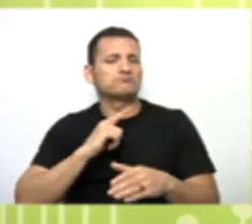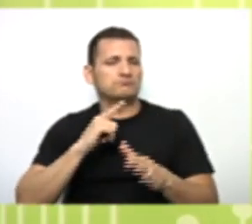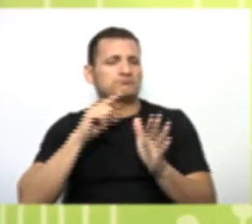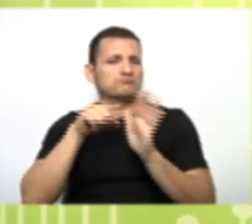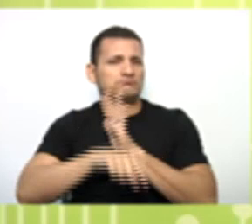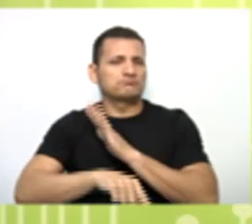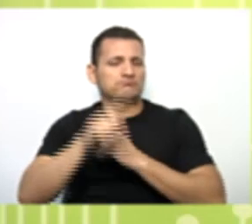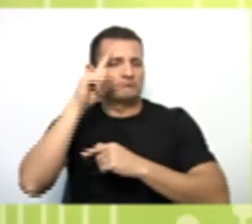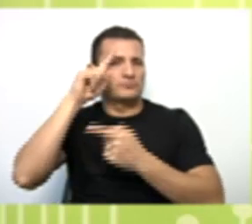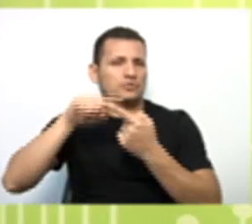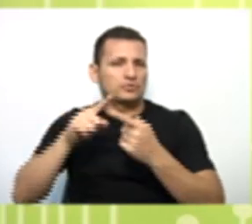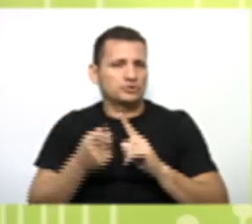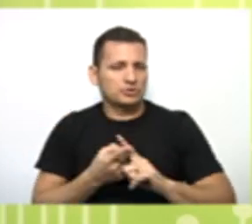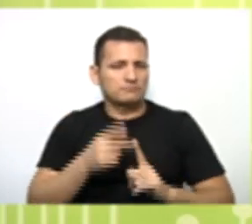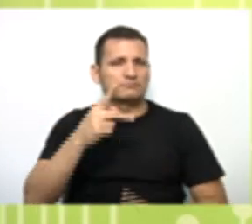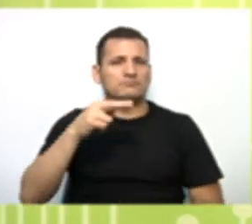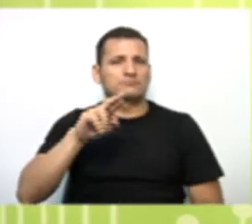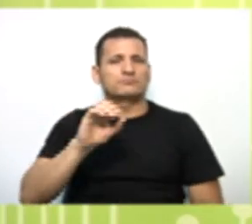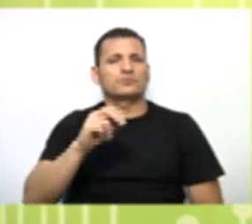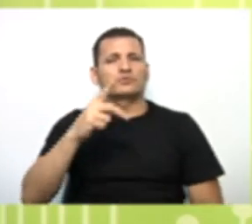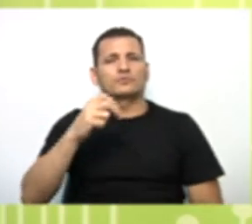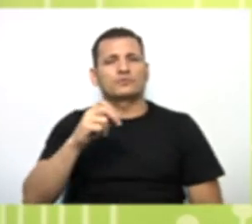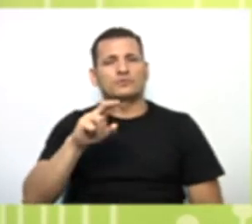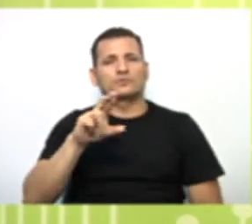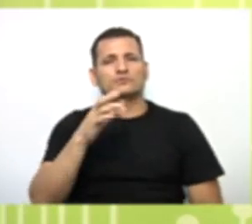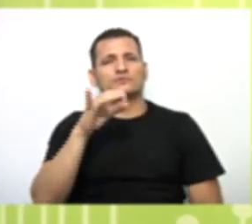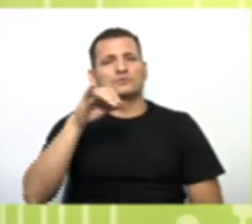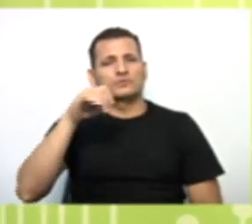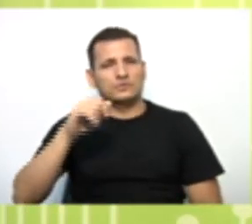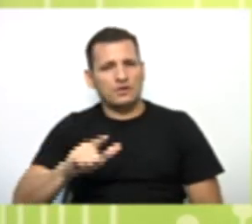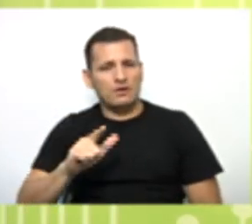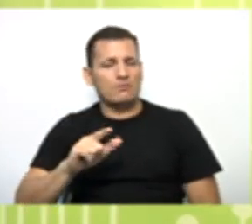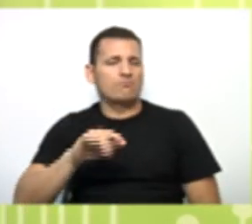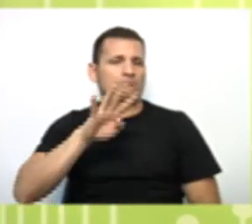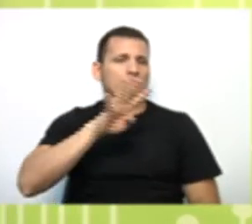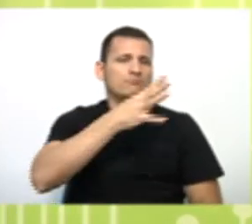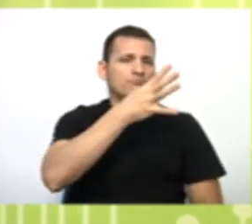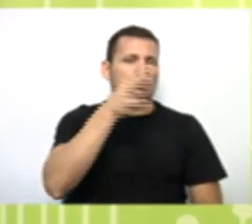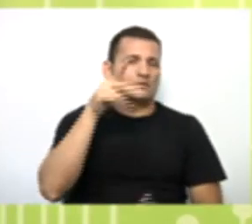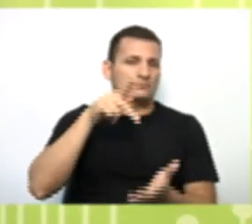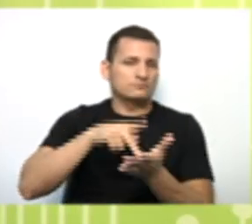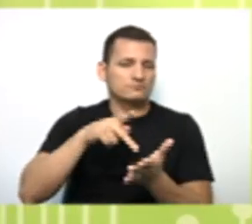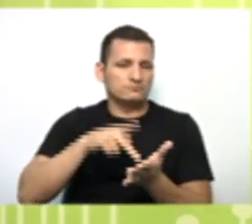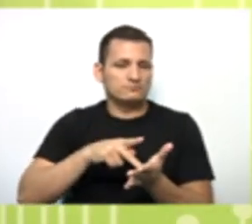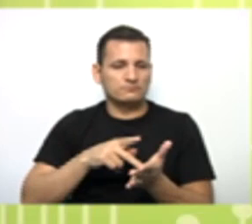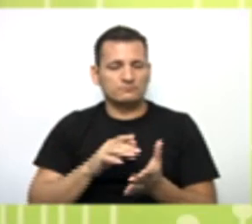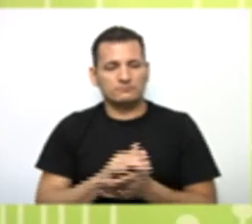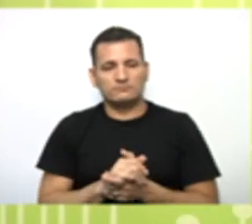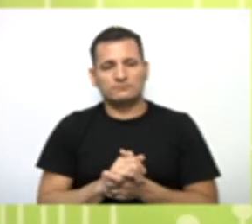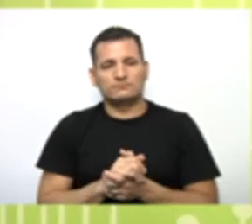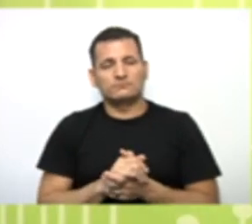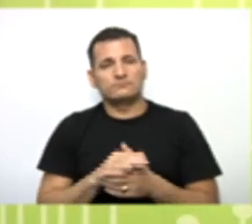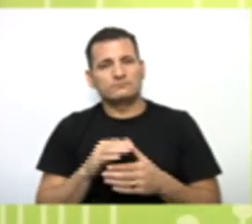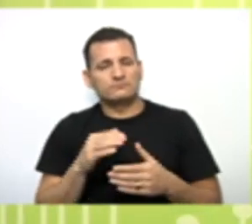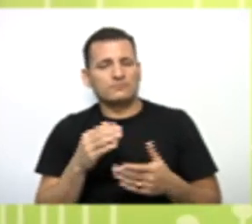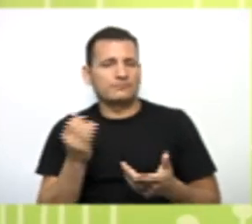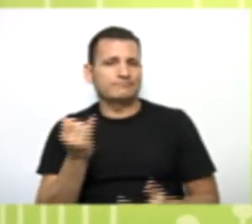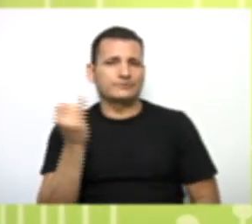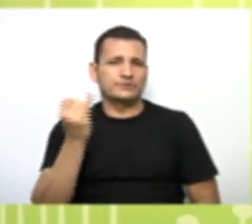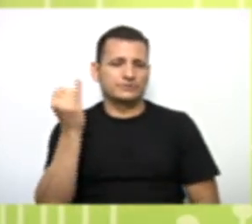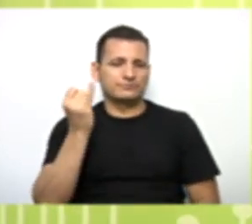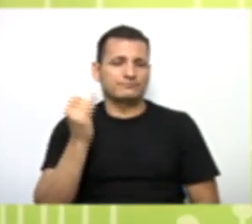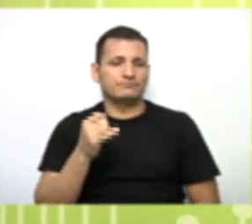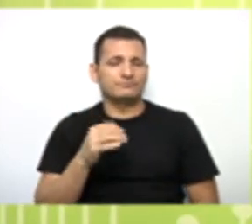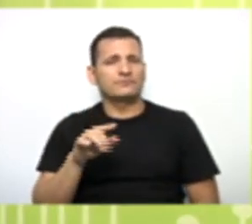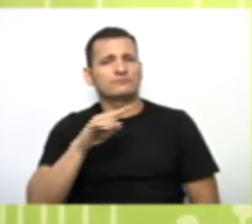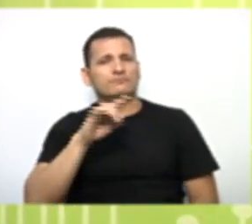sobre lógica proposicional, lógica, essa questão de tabelas verdades, né? Então, é importante. A gente vai